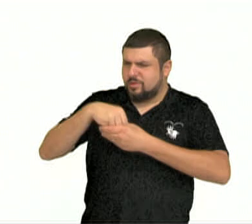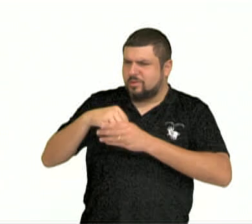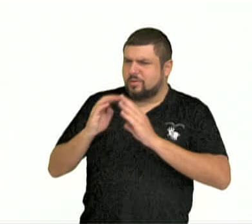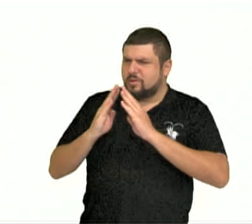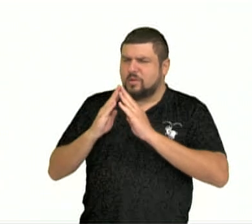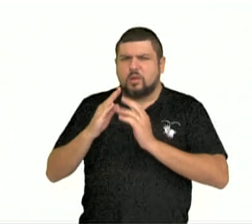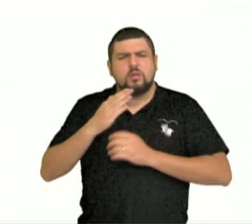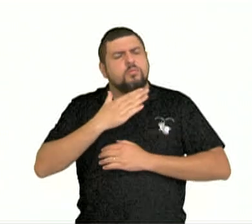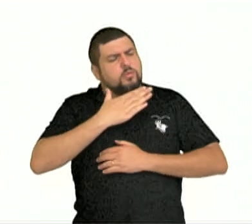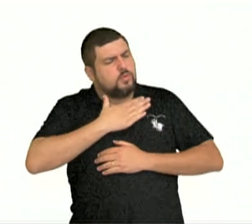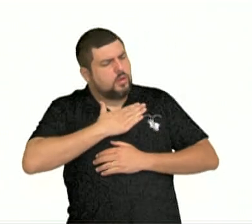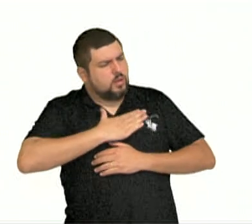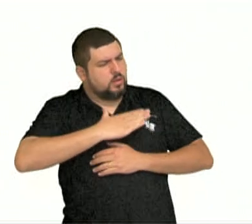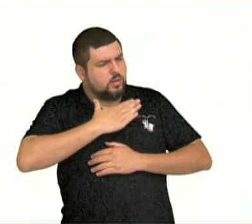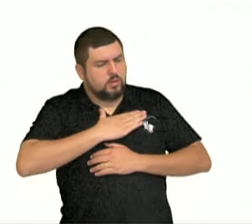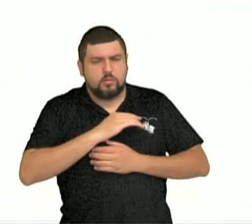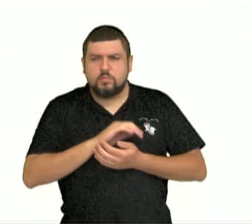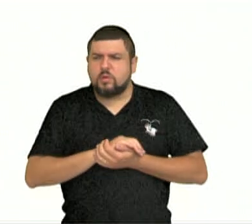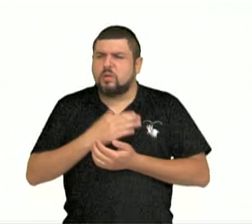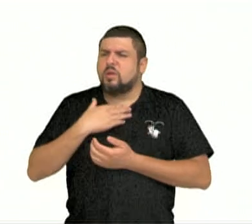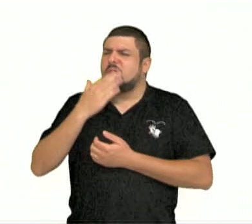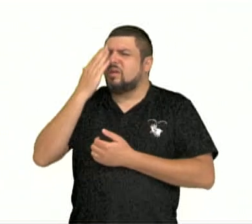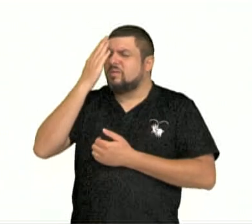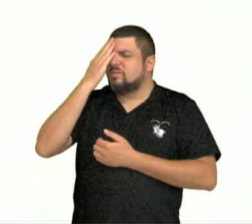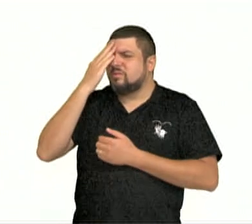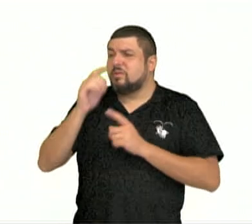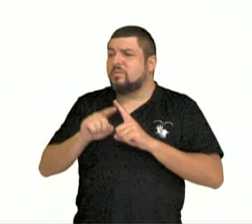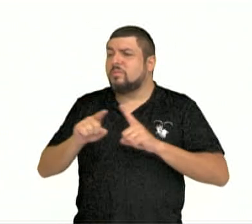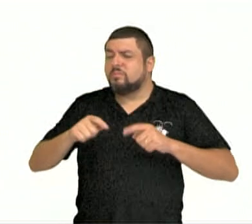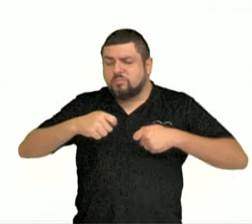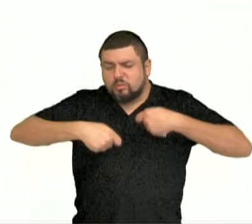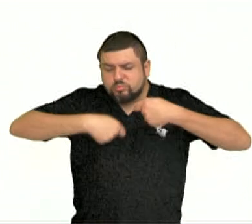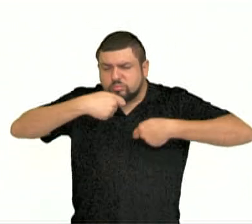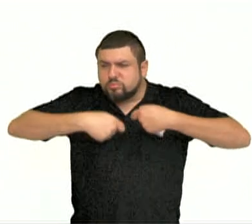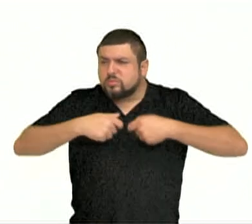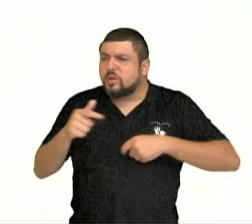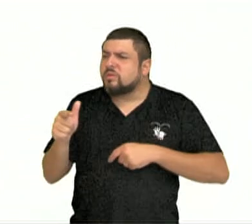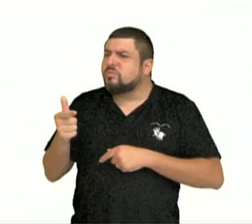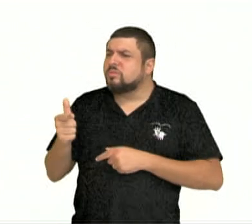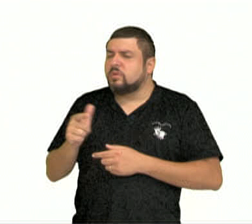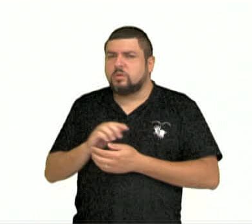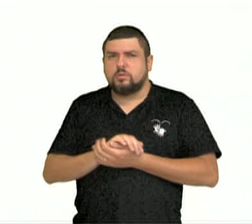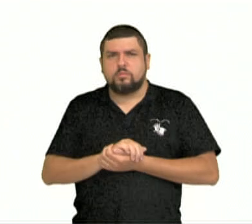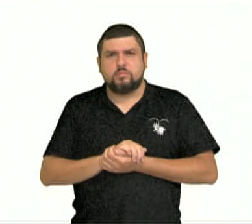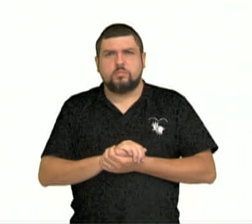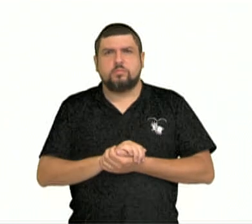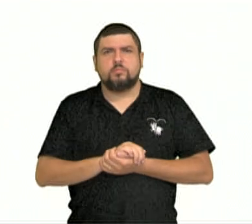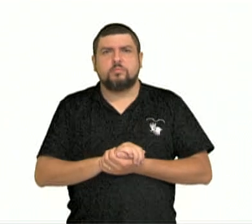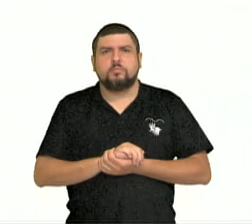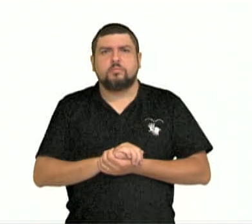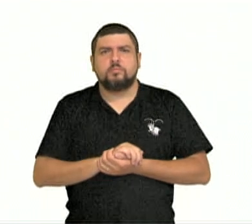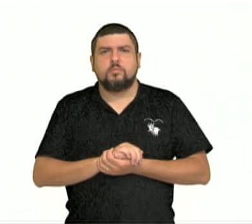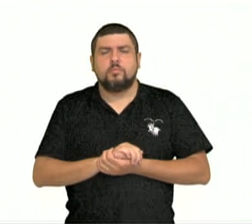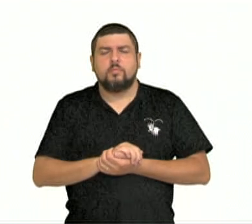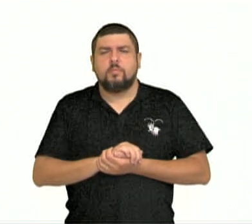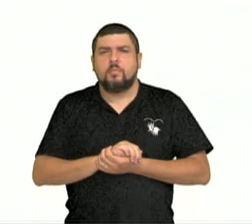tranquilo. Eu sei, mas não tem merenda. Qual o problema apresentado na